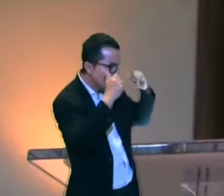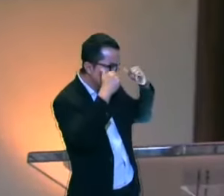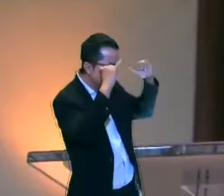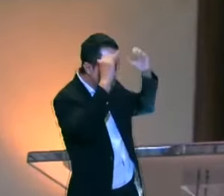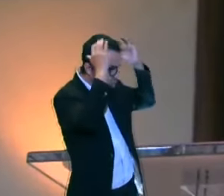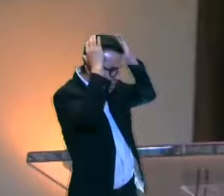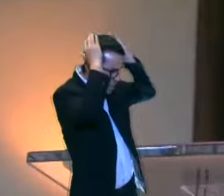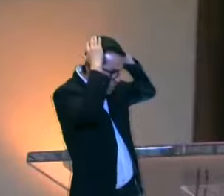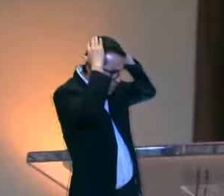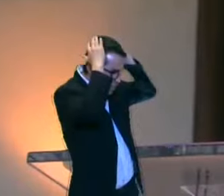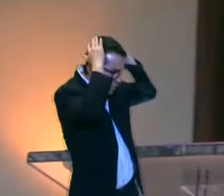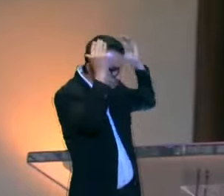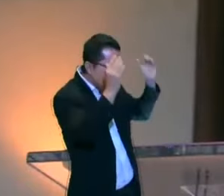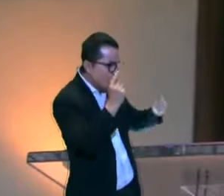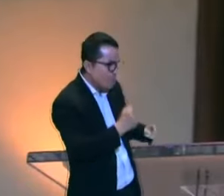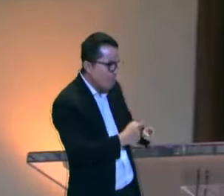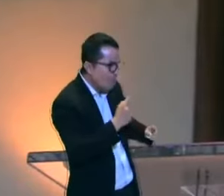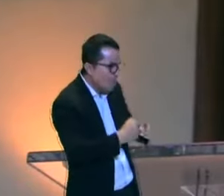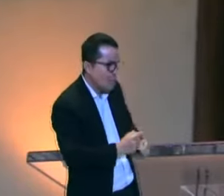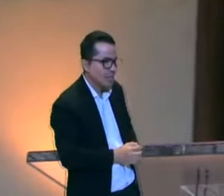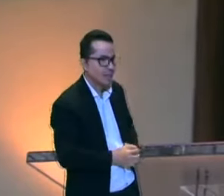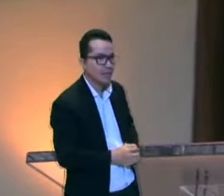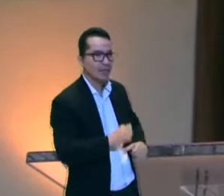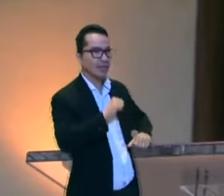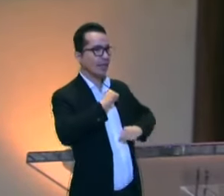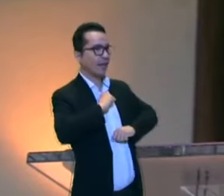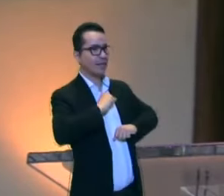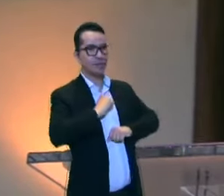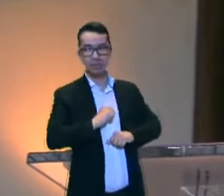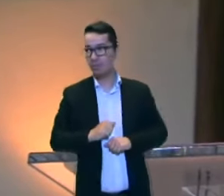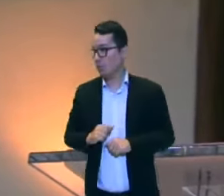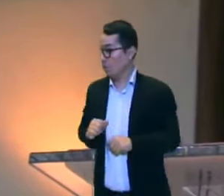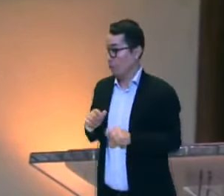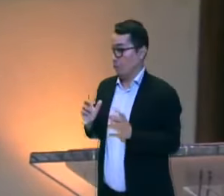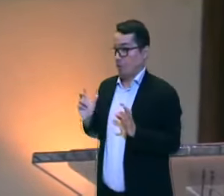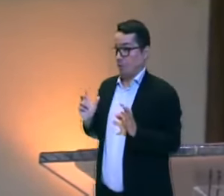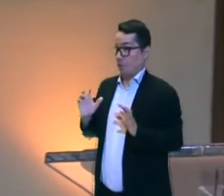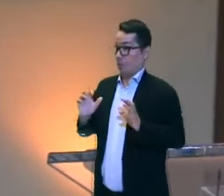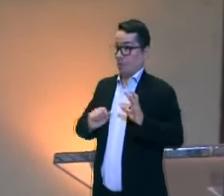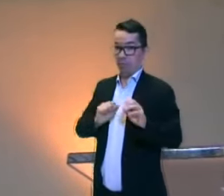pouco de ouro, joguei no fogo e surgiu esse bezerro.